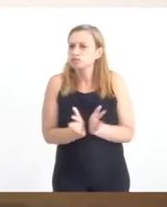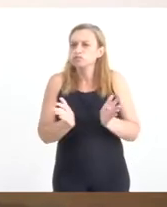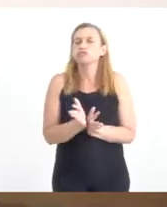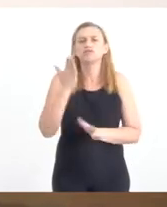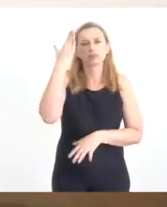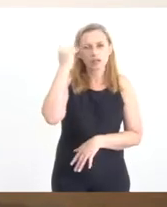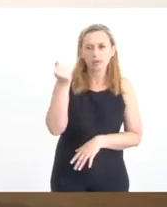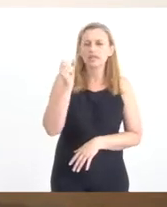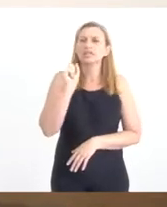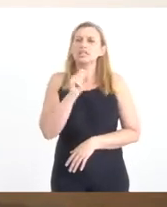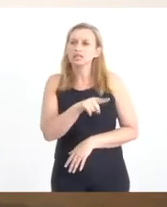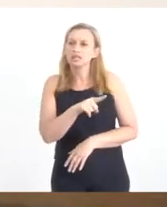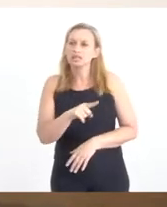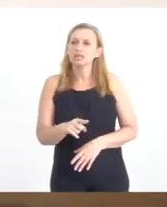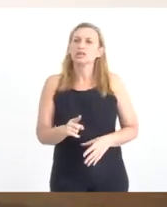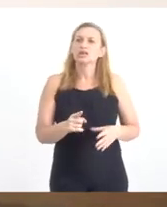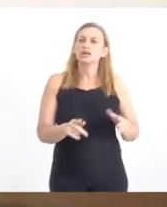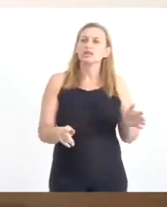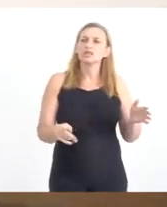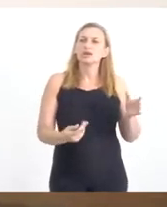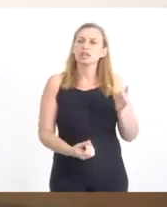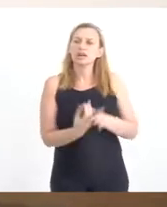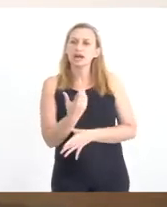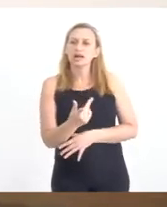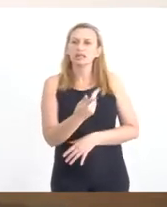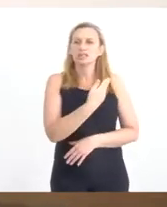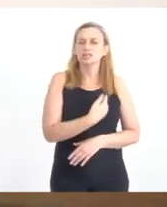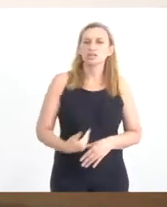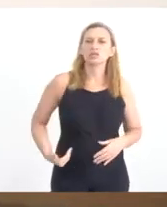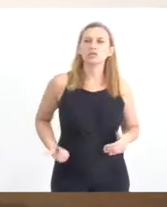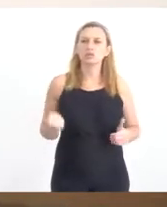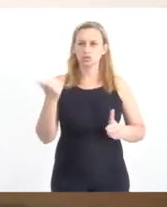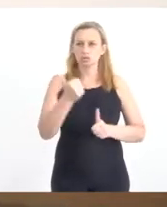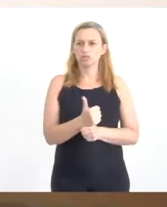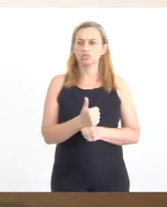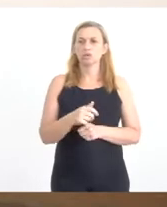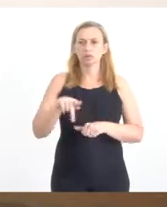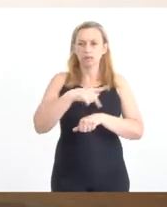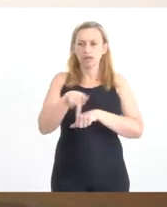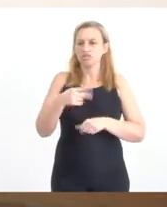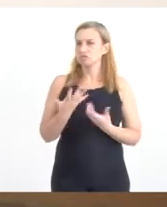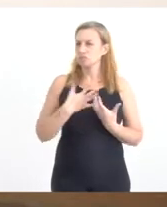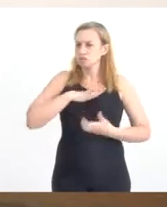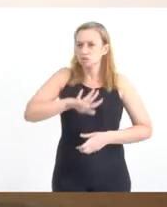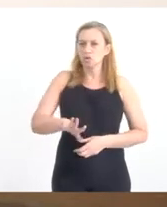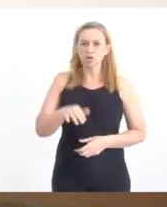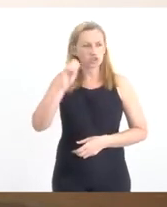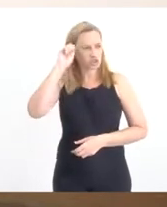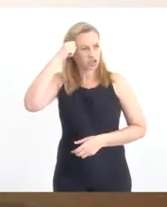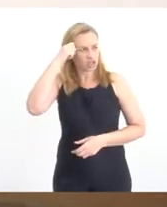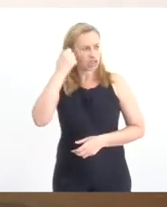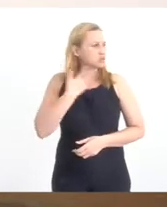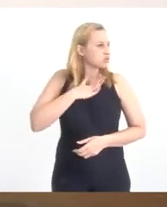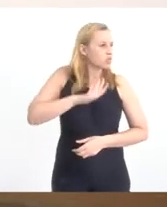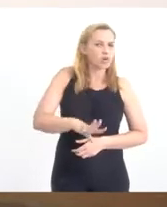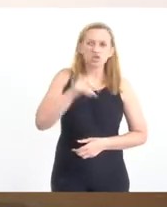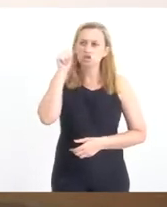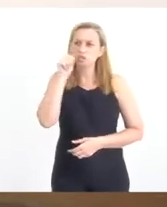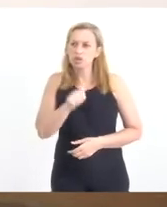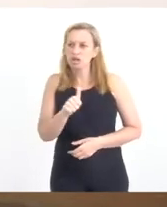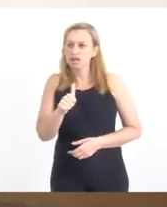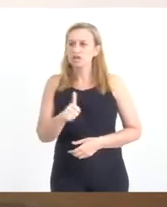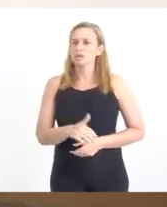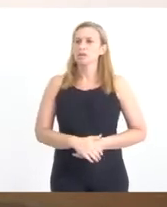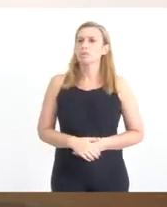sabe que isso é fruto desse governo né que assumiu o país que não gosta né de negros não Olá mulheres